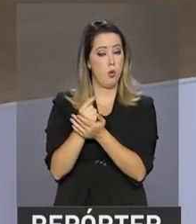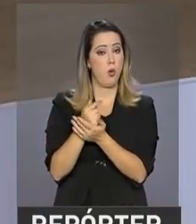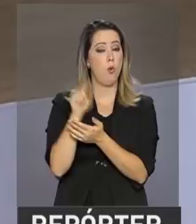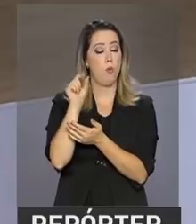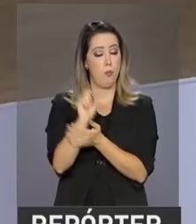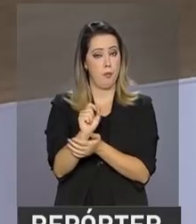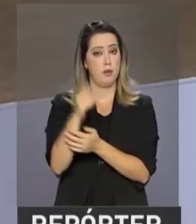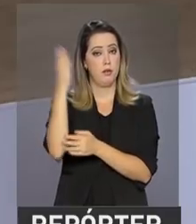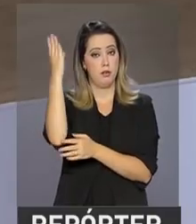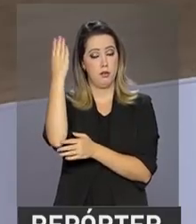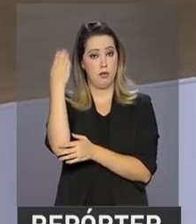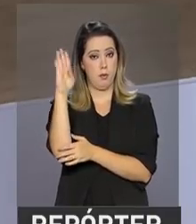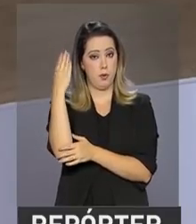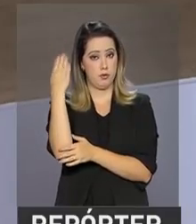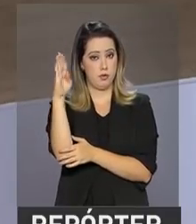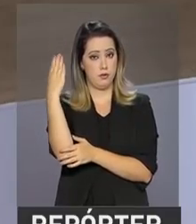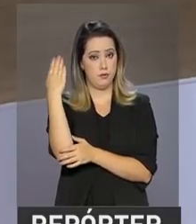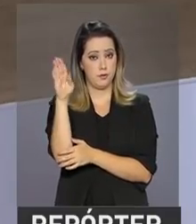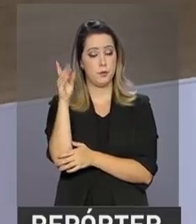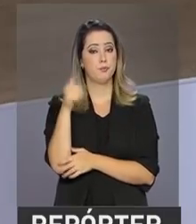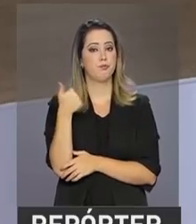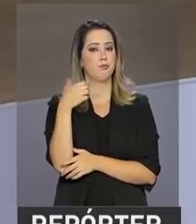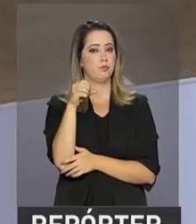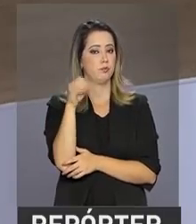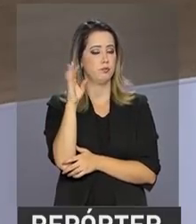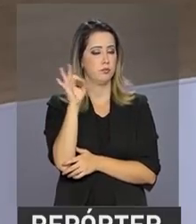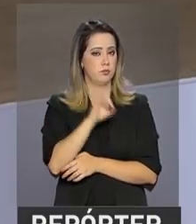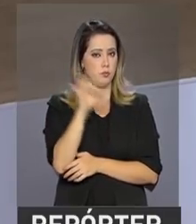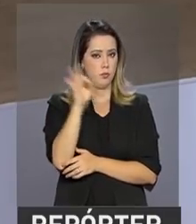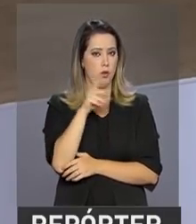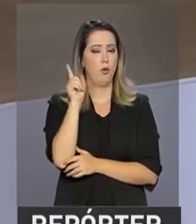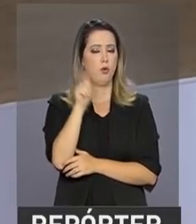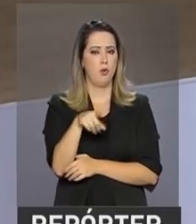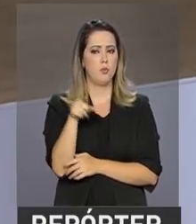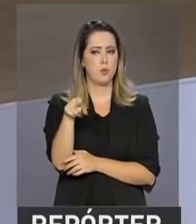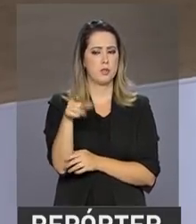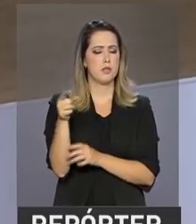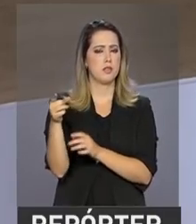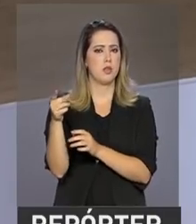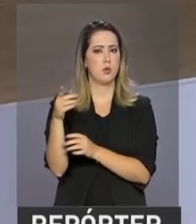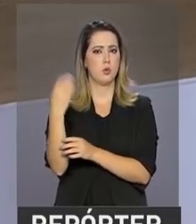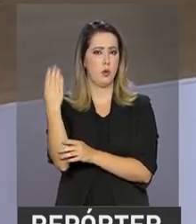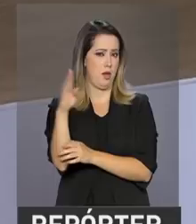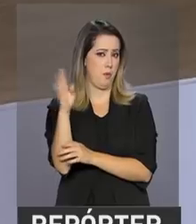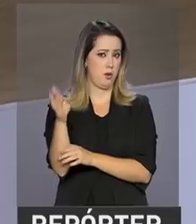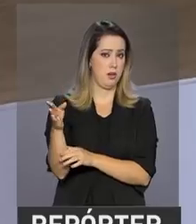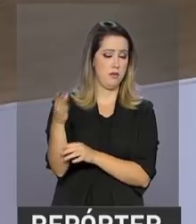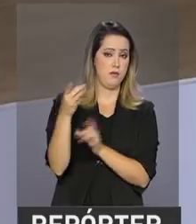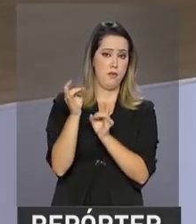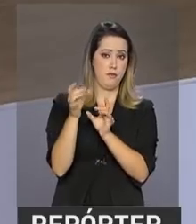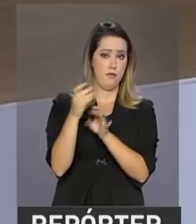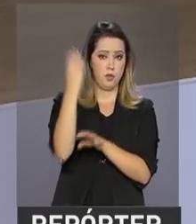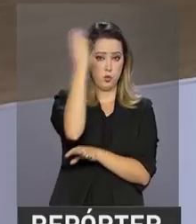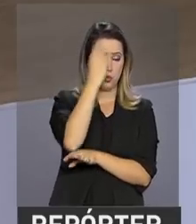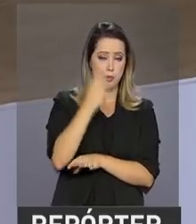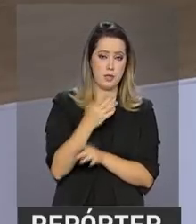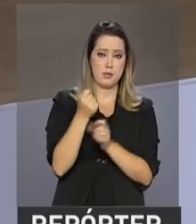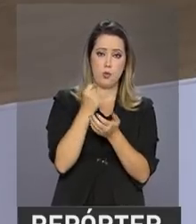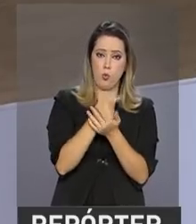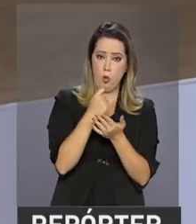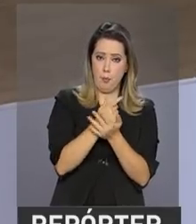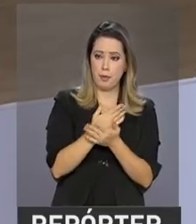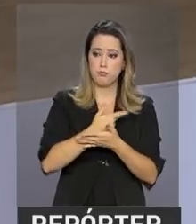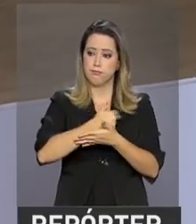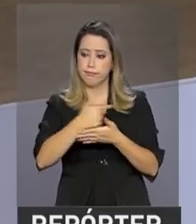eles vendem é comprado pelo brasil no ano passado o intercâmbio comercial entre os dois países atingiu us 2 bilhões e